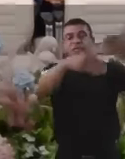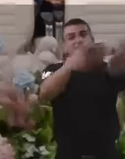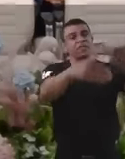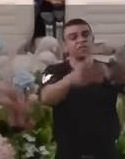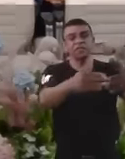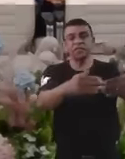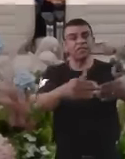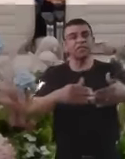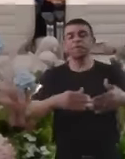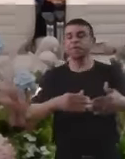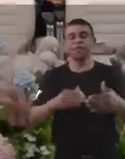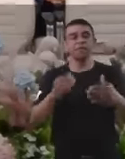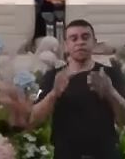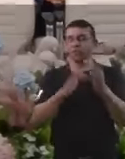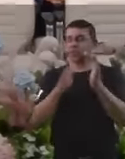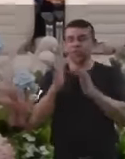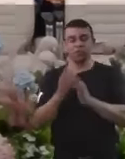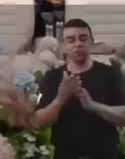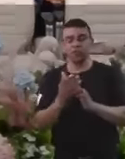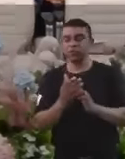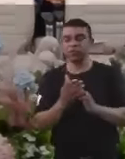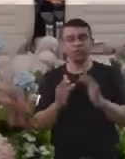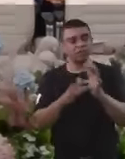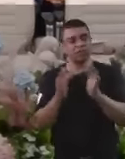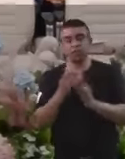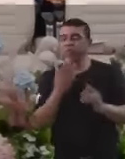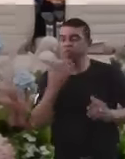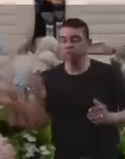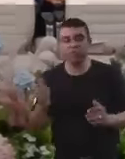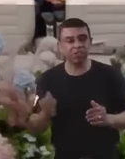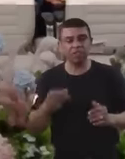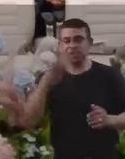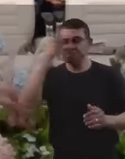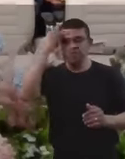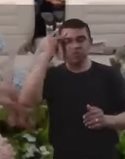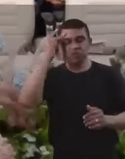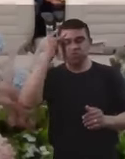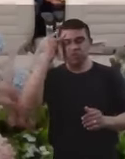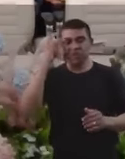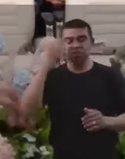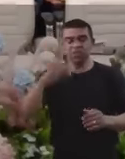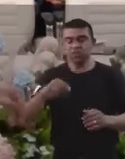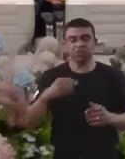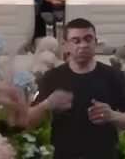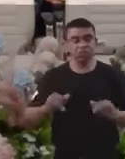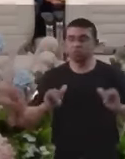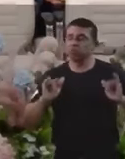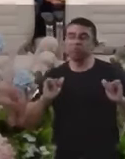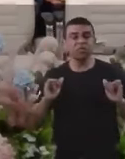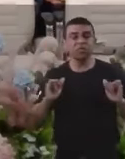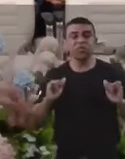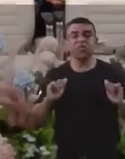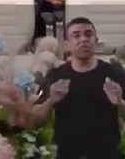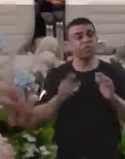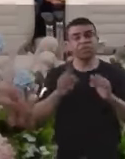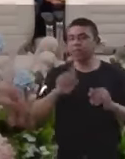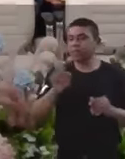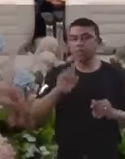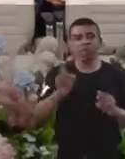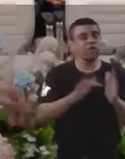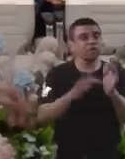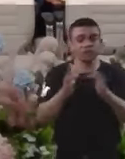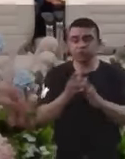crente 007, Jesus não dá ministério para o vampiro gospel, que só vem na ceia, beber o sangue de Jesus e